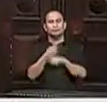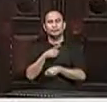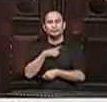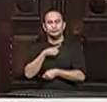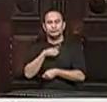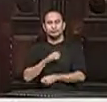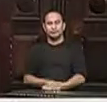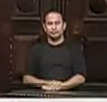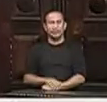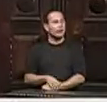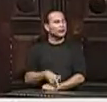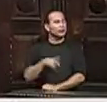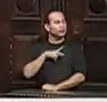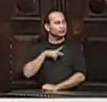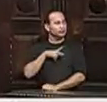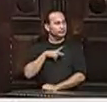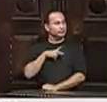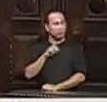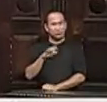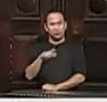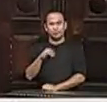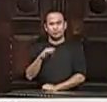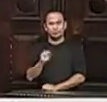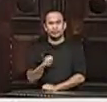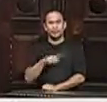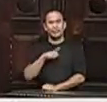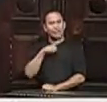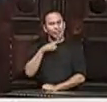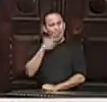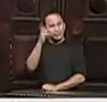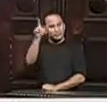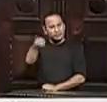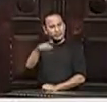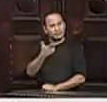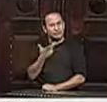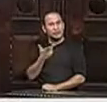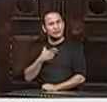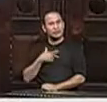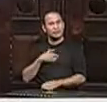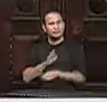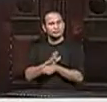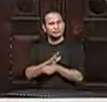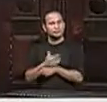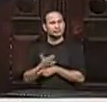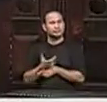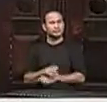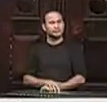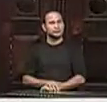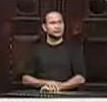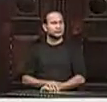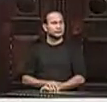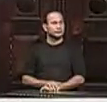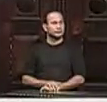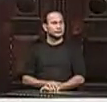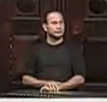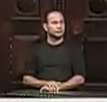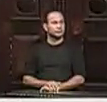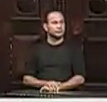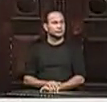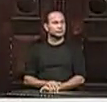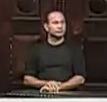novas. E a própria LOA dá elementos objetivos para sustentar essa argumentação. Se não, vejamos.